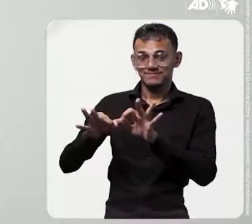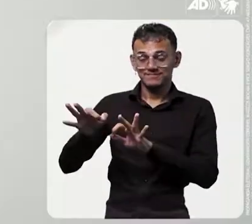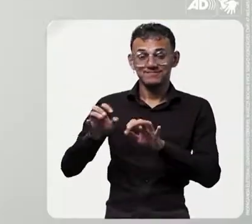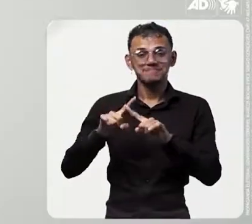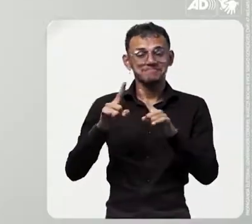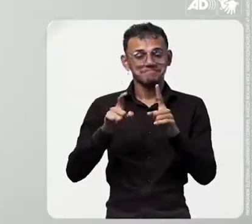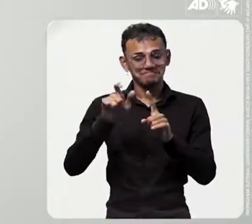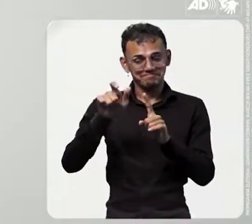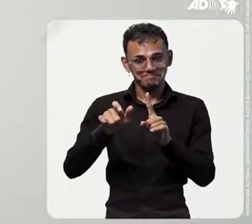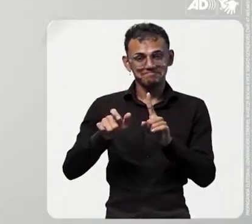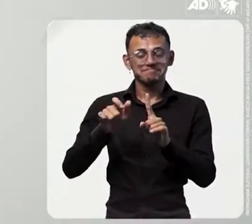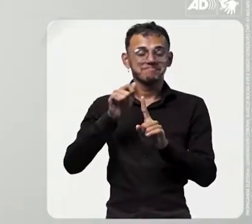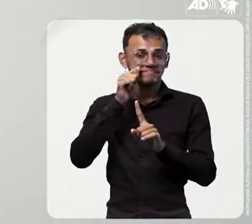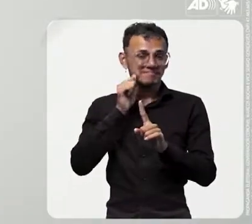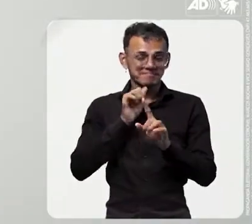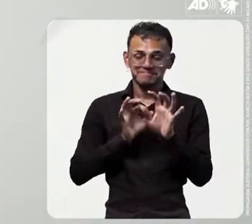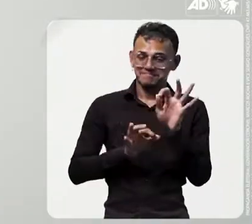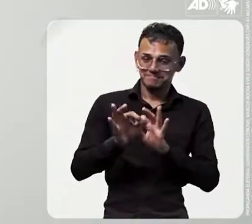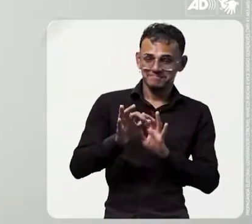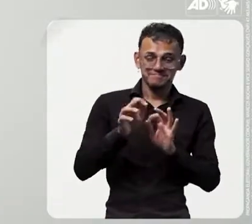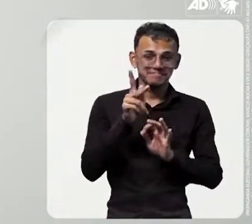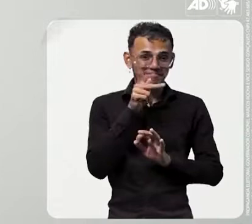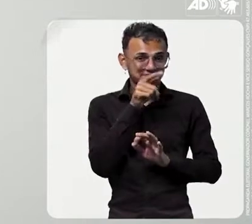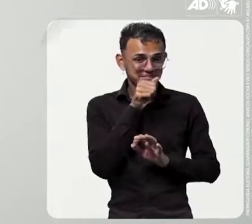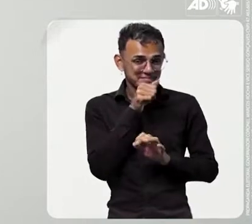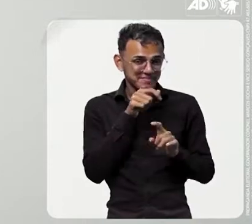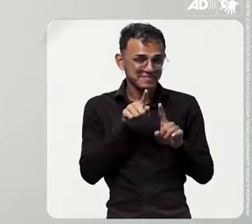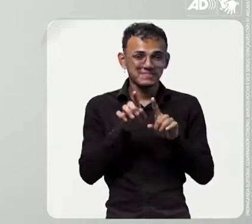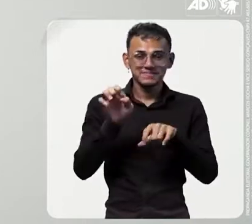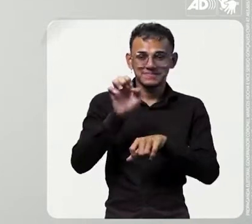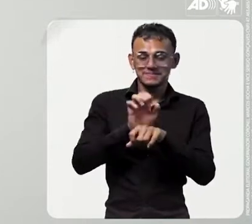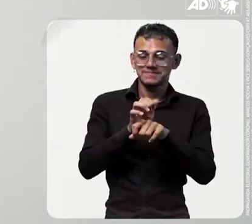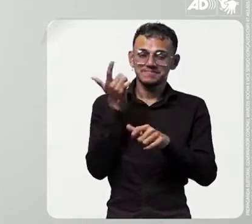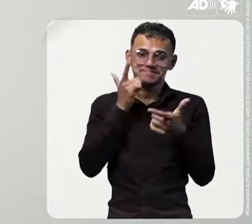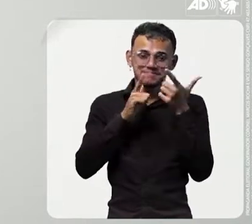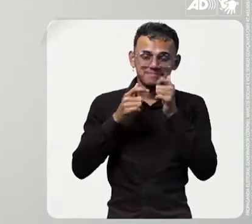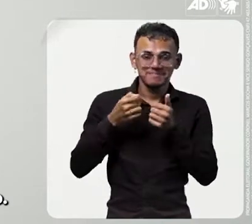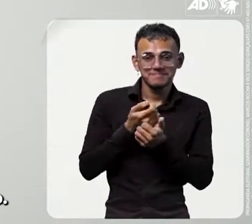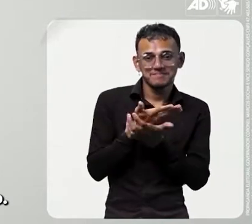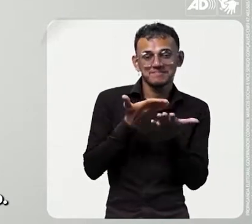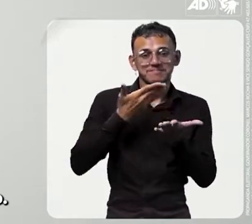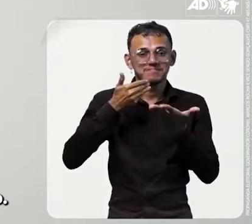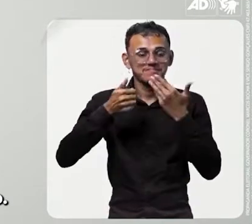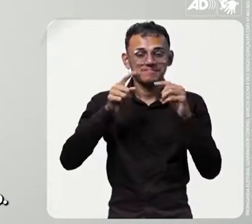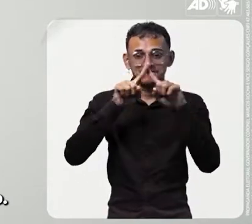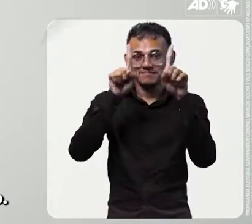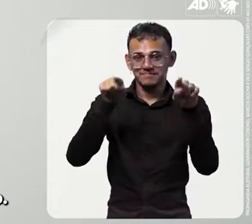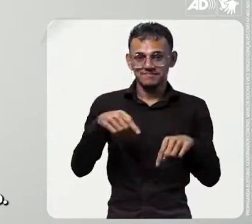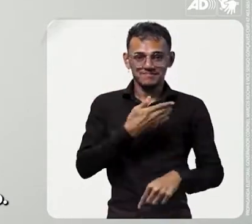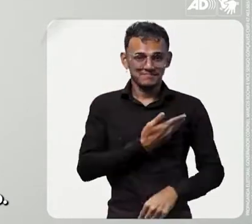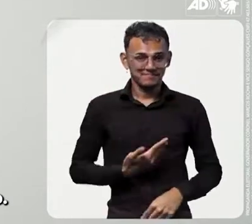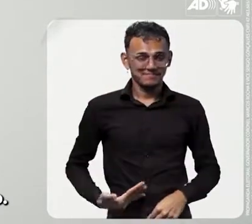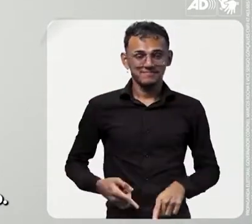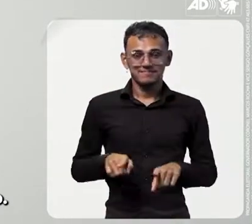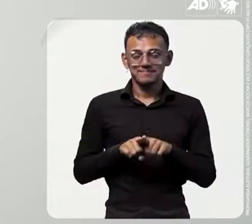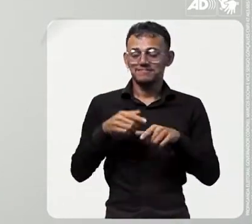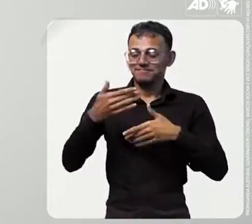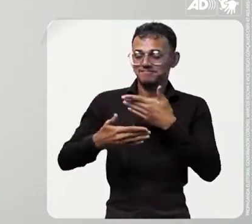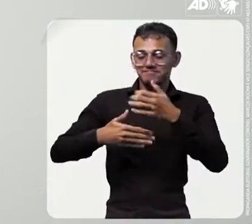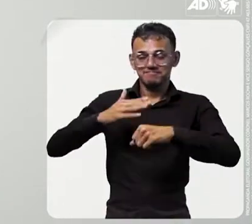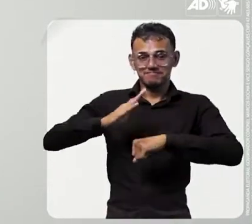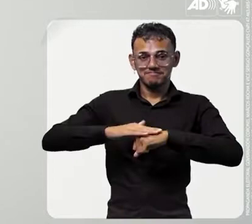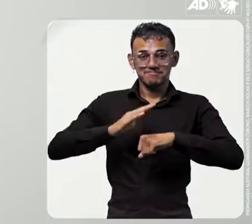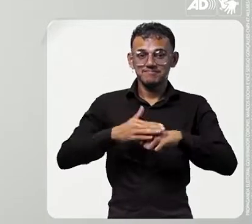arrumou a casa, deu melhoria e condições para os servidores, combateu a corrupção e plantou as sementes do